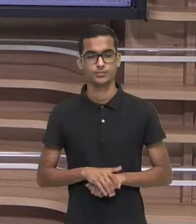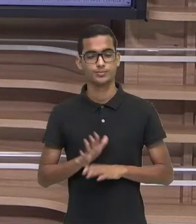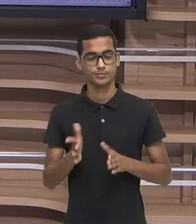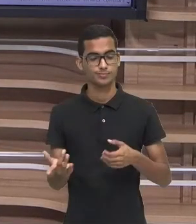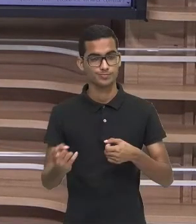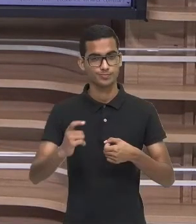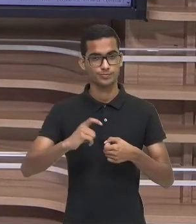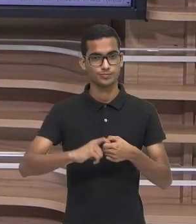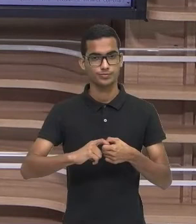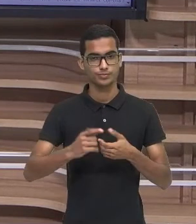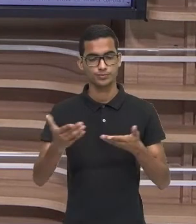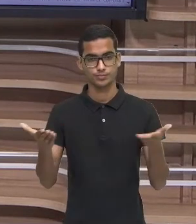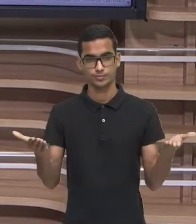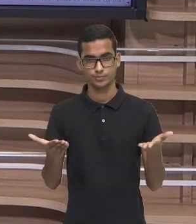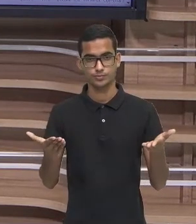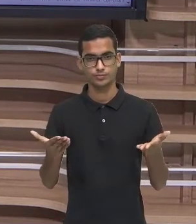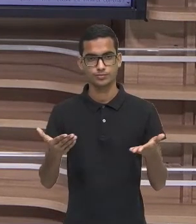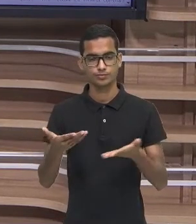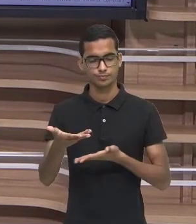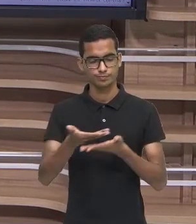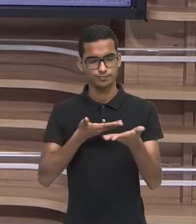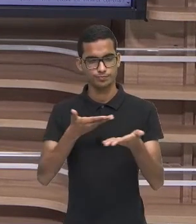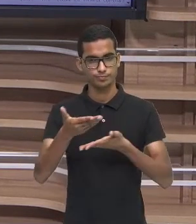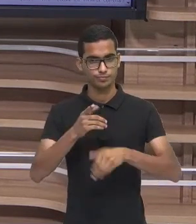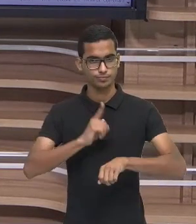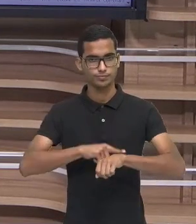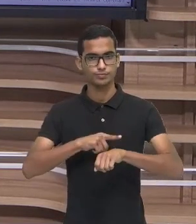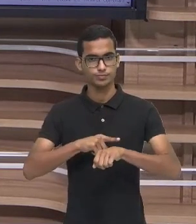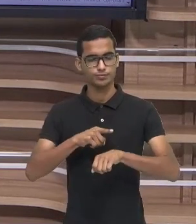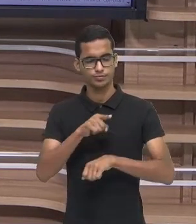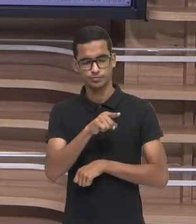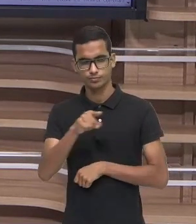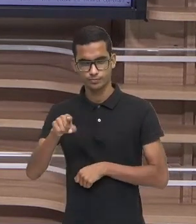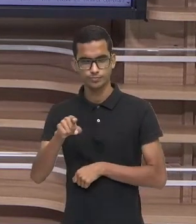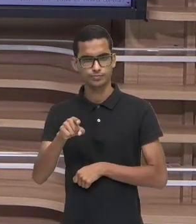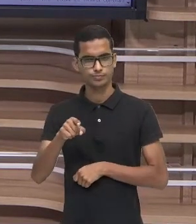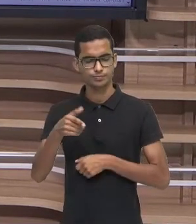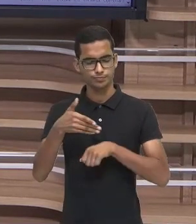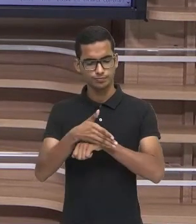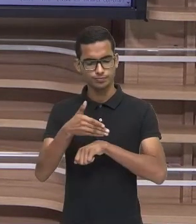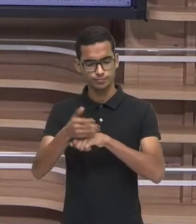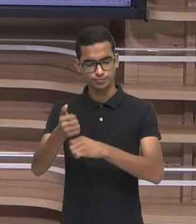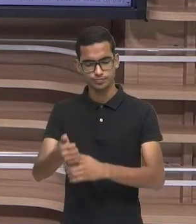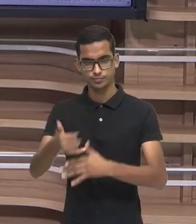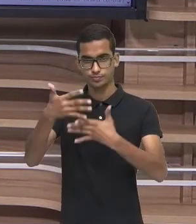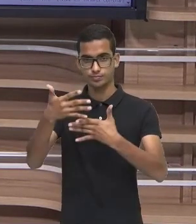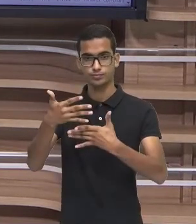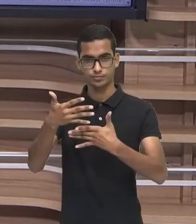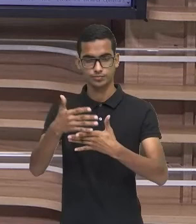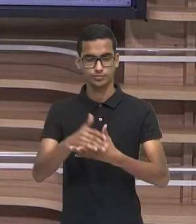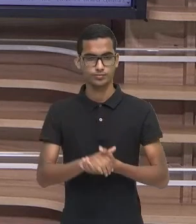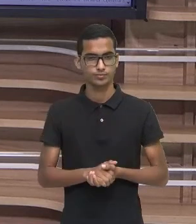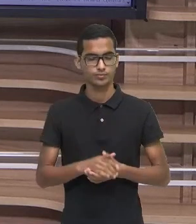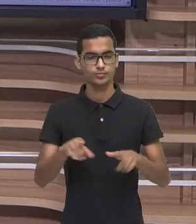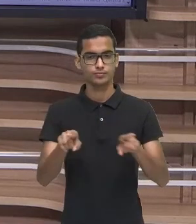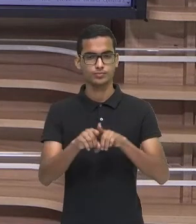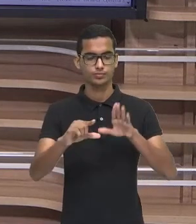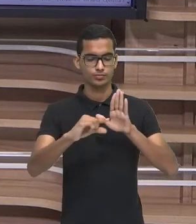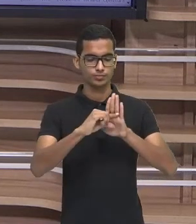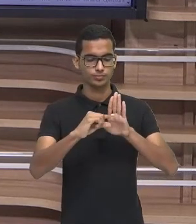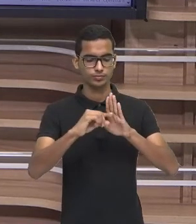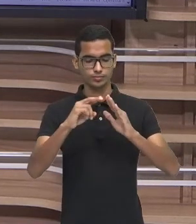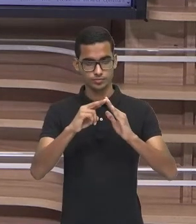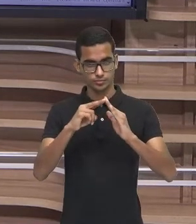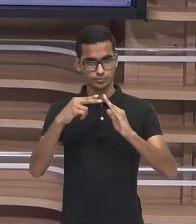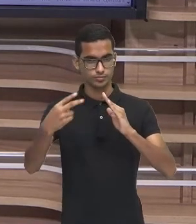estamos retornando agora para o momento da nossa interatividade, momento de vocês participarem conosco através do aplicativo